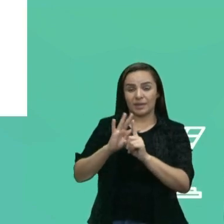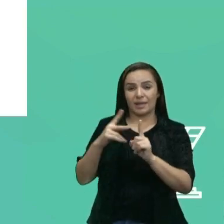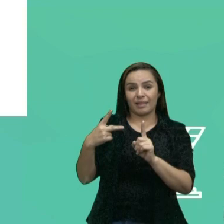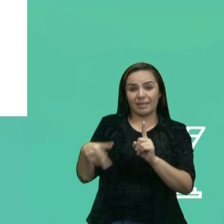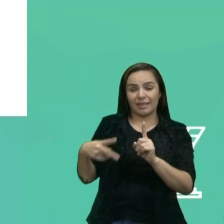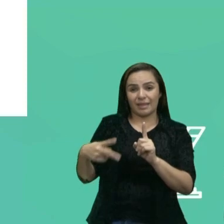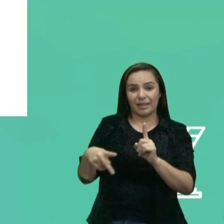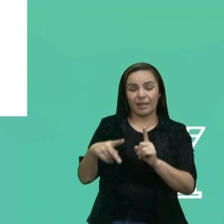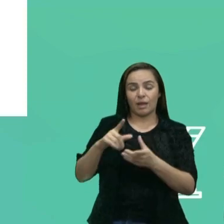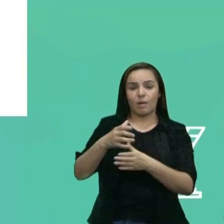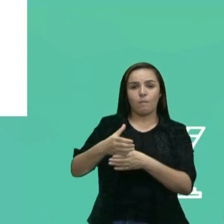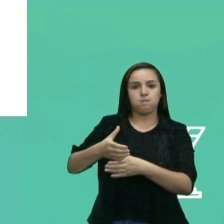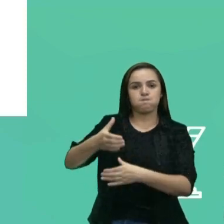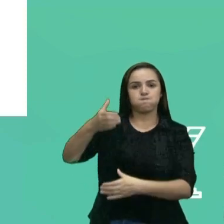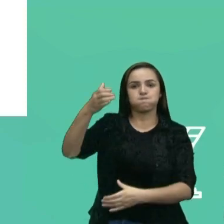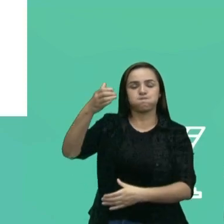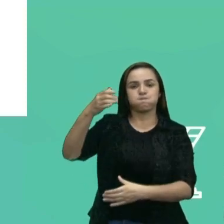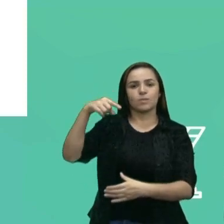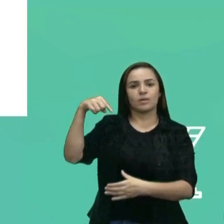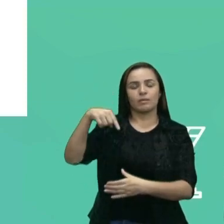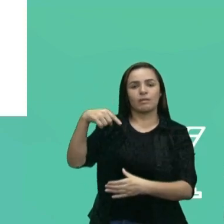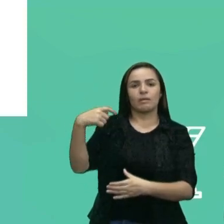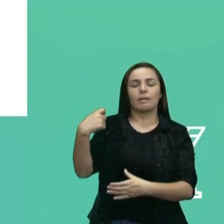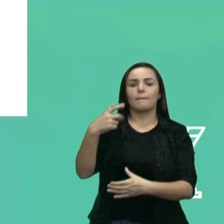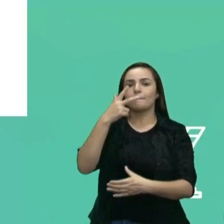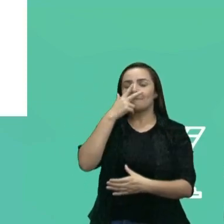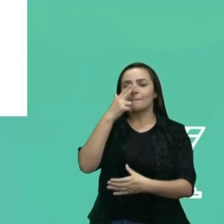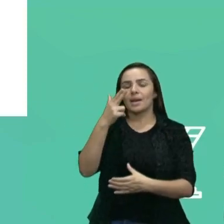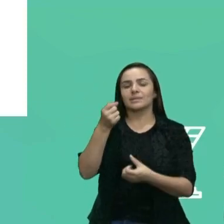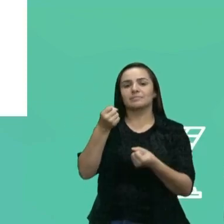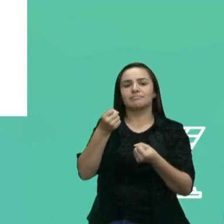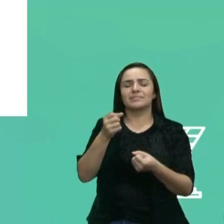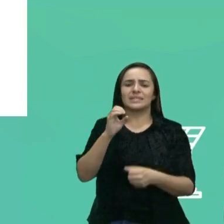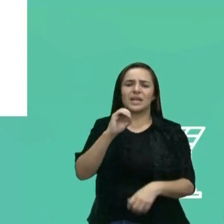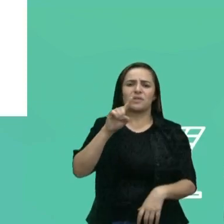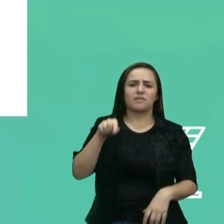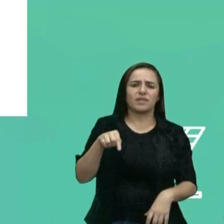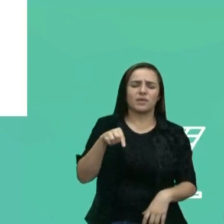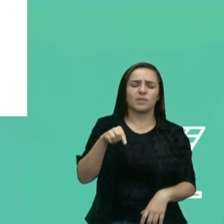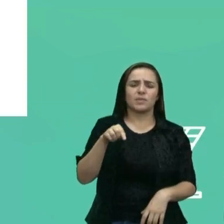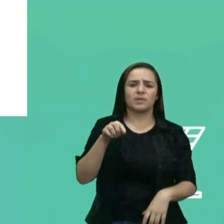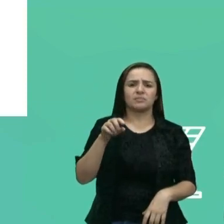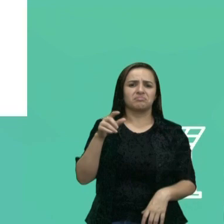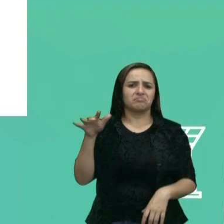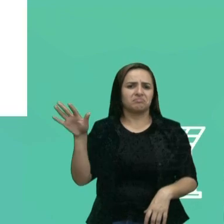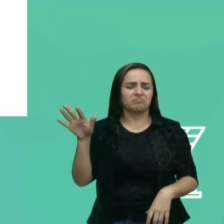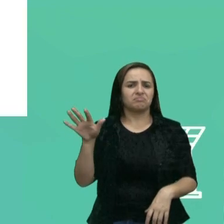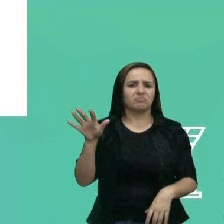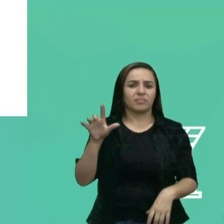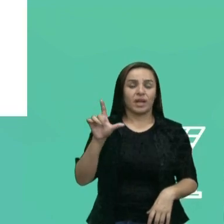quando engarrafado, ele se apresenta numa baixa densidade, cerca de 0,08 gramas